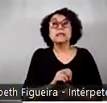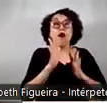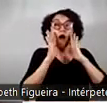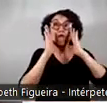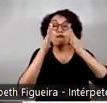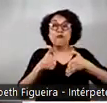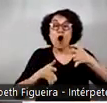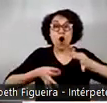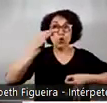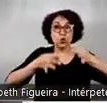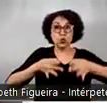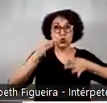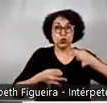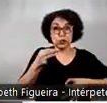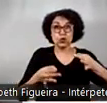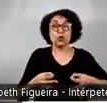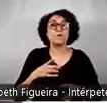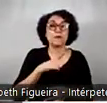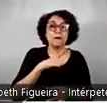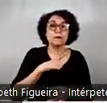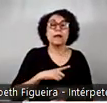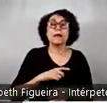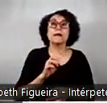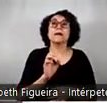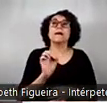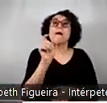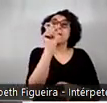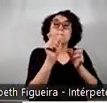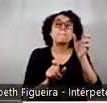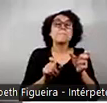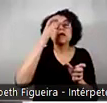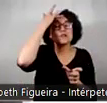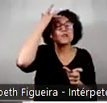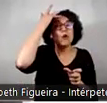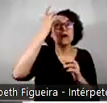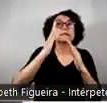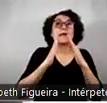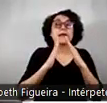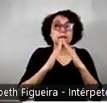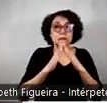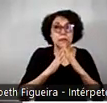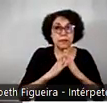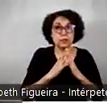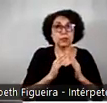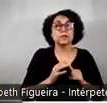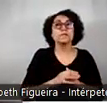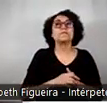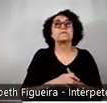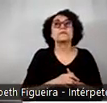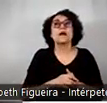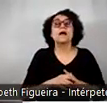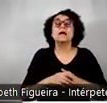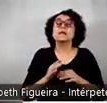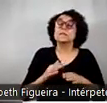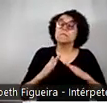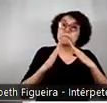tem as pessoas que são residentes, né, ou a gente tem o conceito também de residente fronteiriço, e o